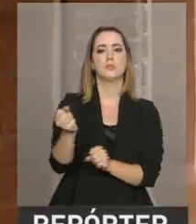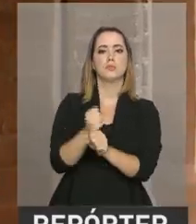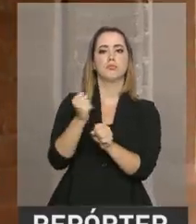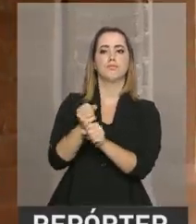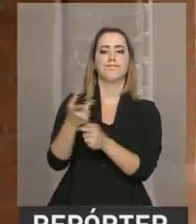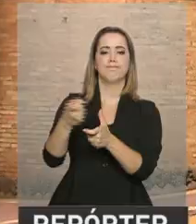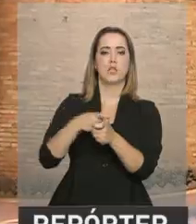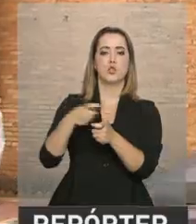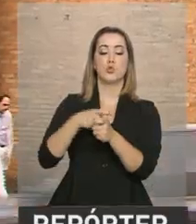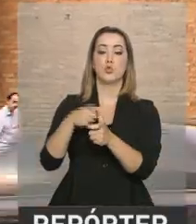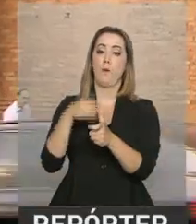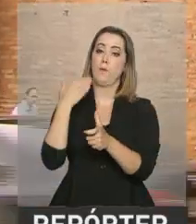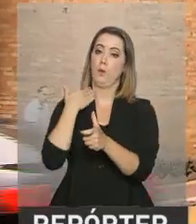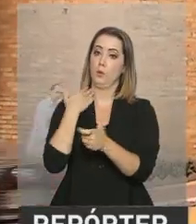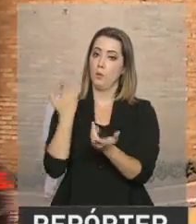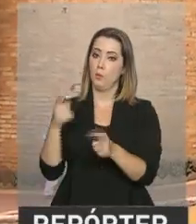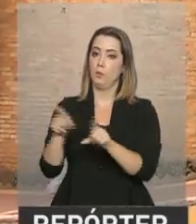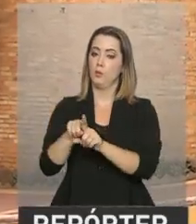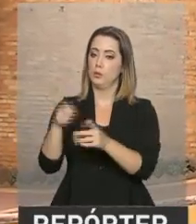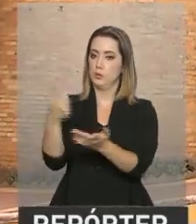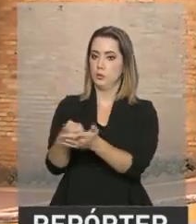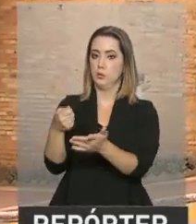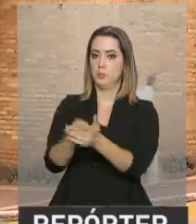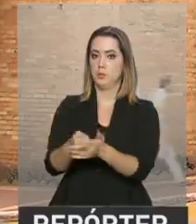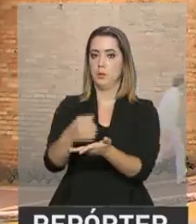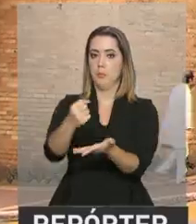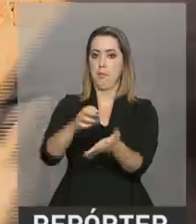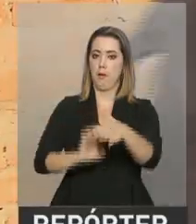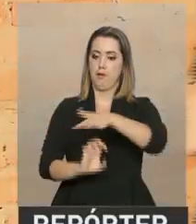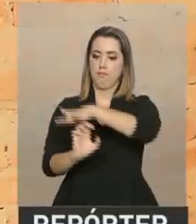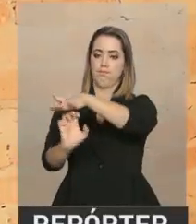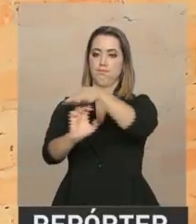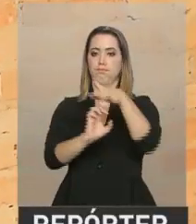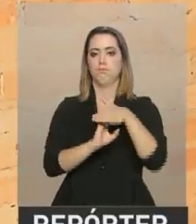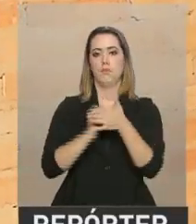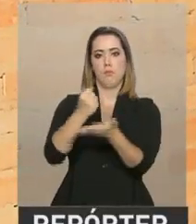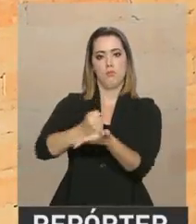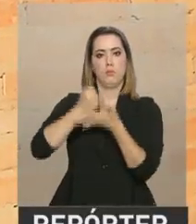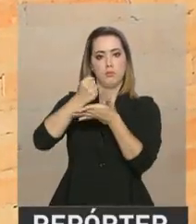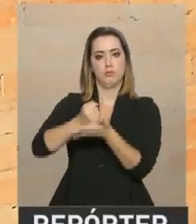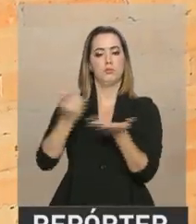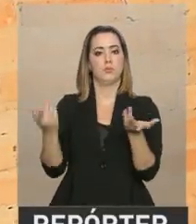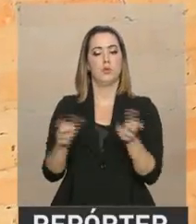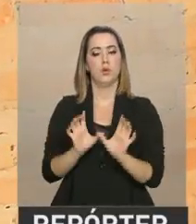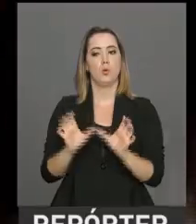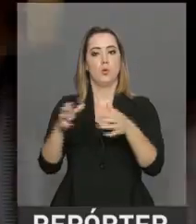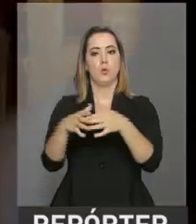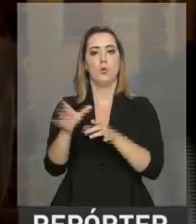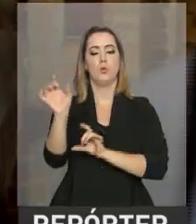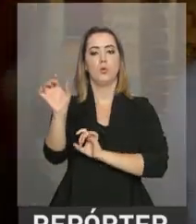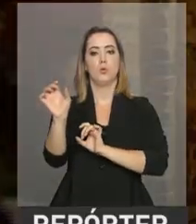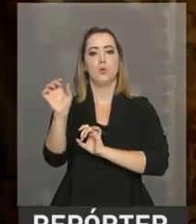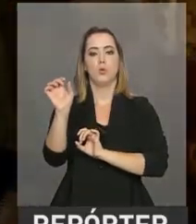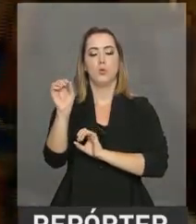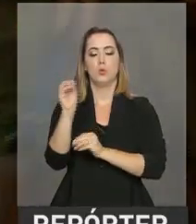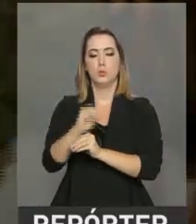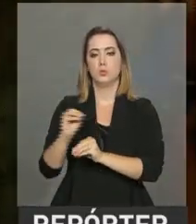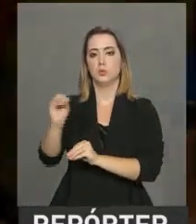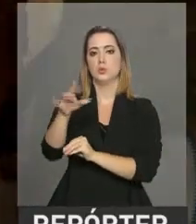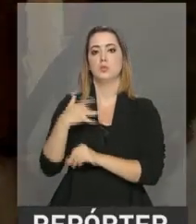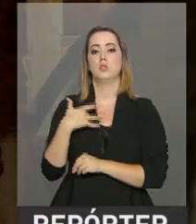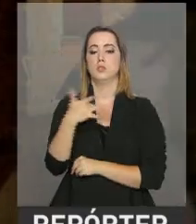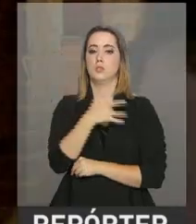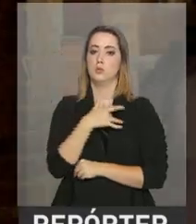endividamento bancário e com fornecedores da Santa Casa de São Paulo considerada o maior complexo de assistência à saúde pública da América